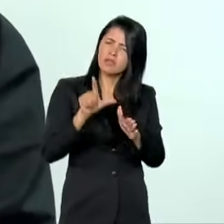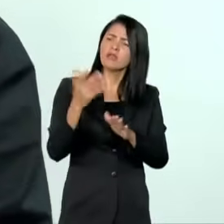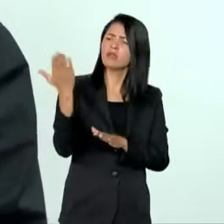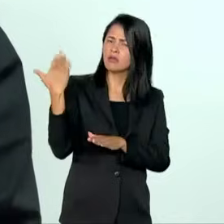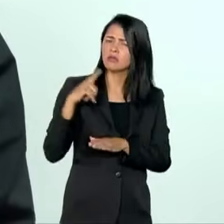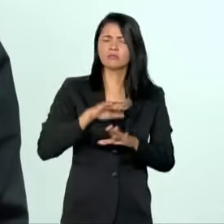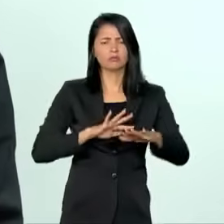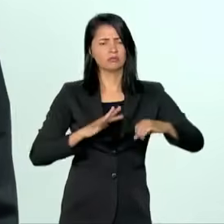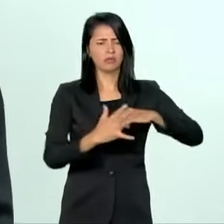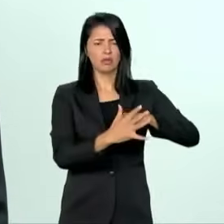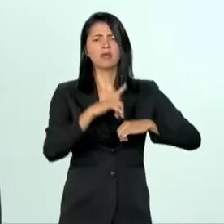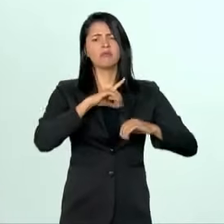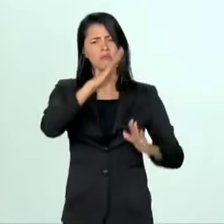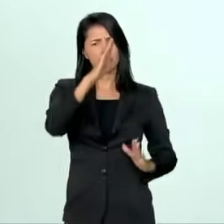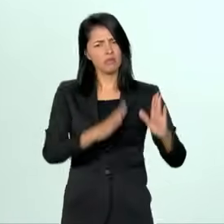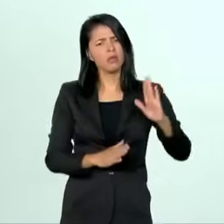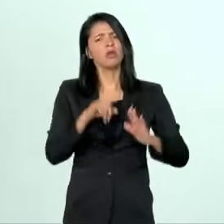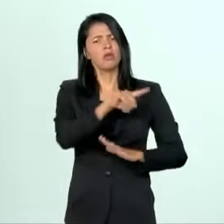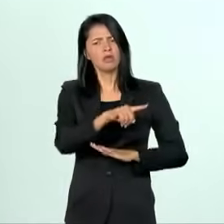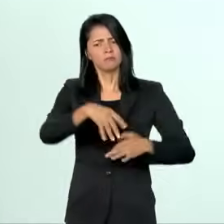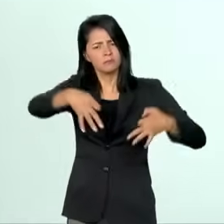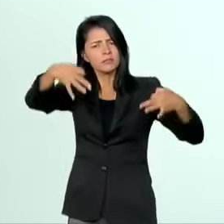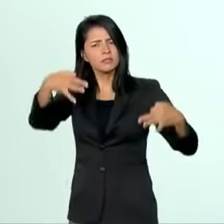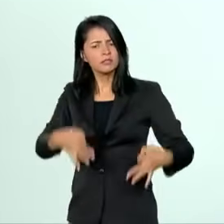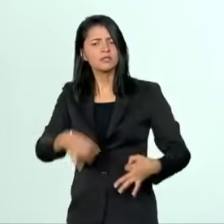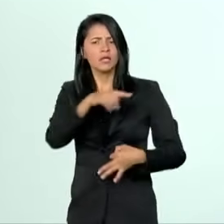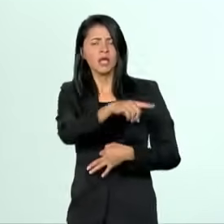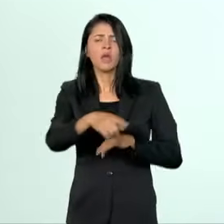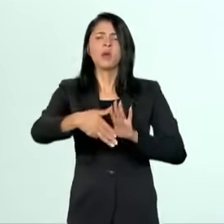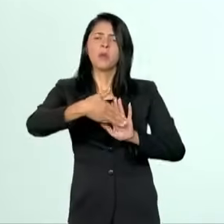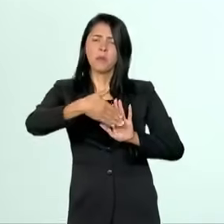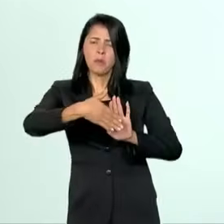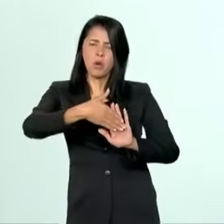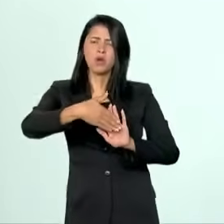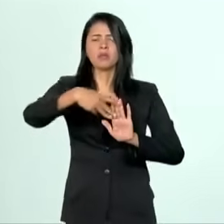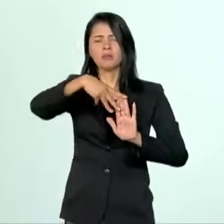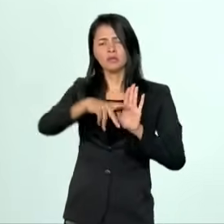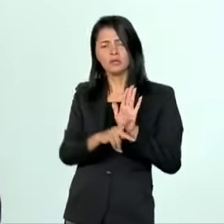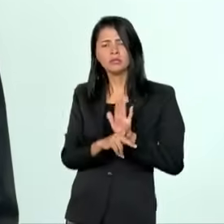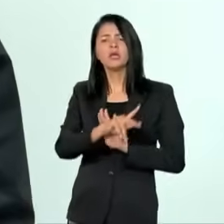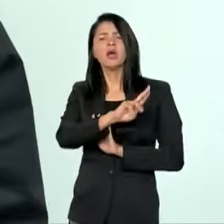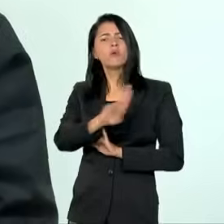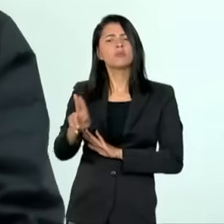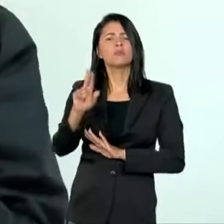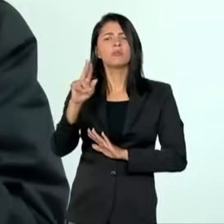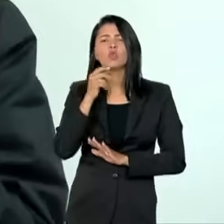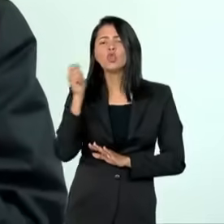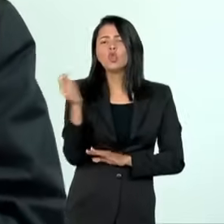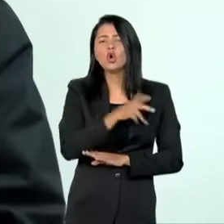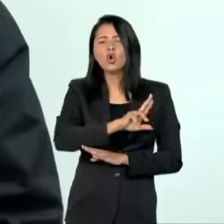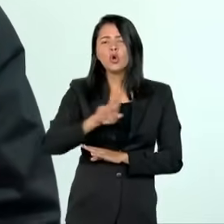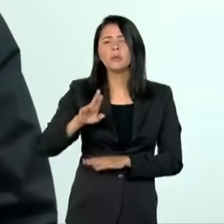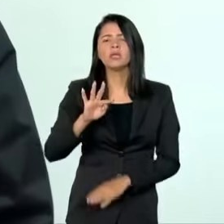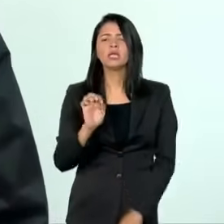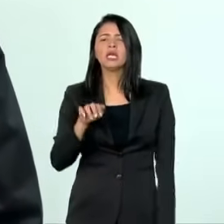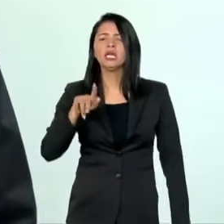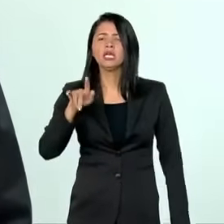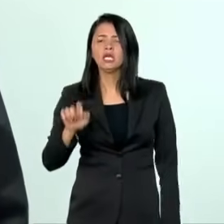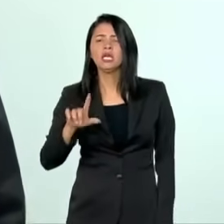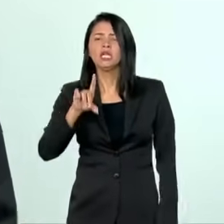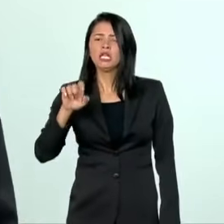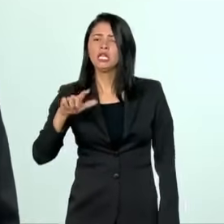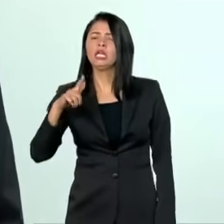âmbito do Congresso Nacional, com proposta de emenda à Constituição, que apelidamos de PEC de guerra, com inúmeras medidas